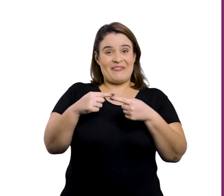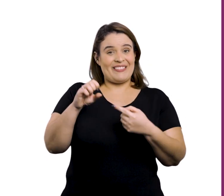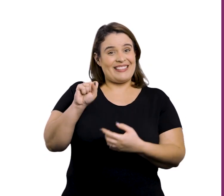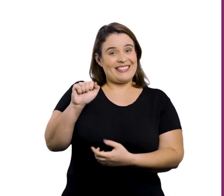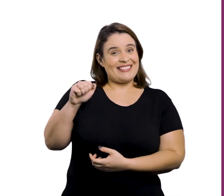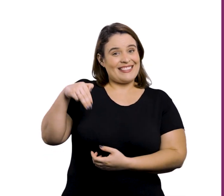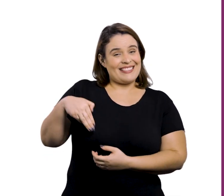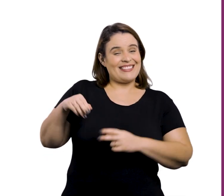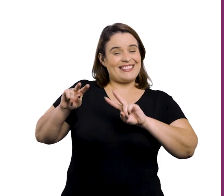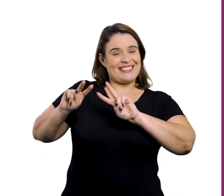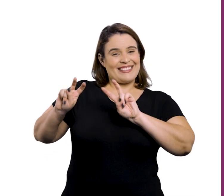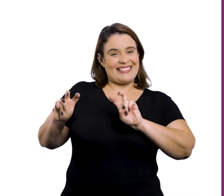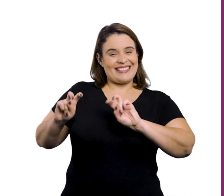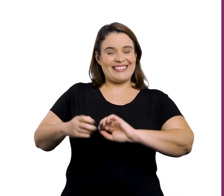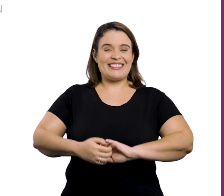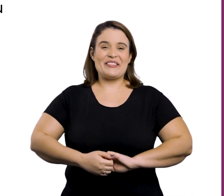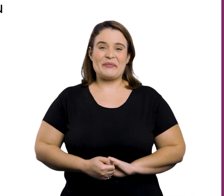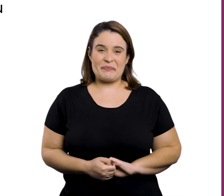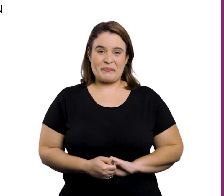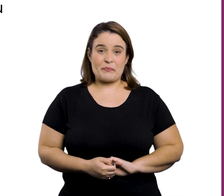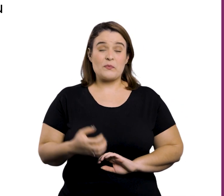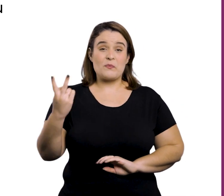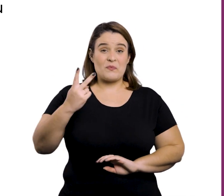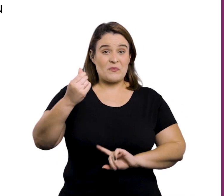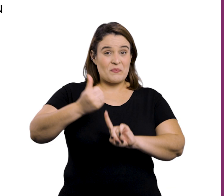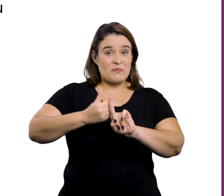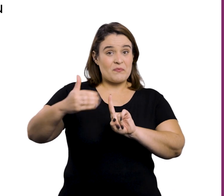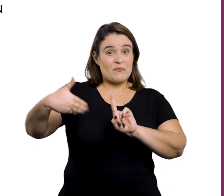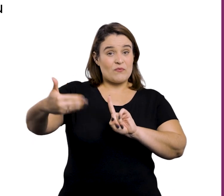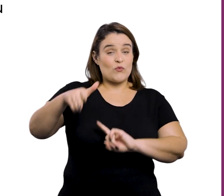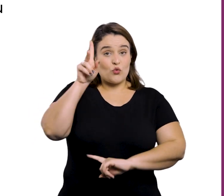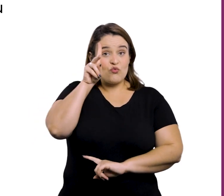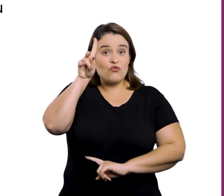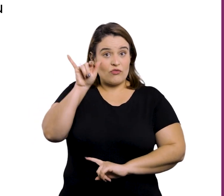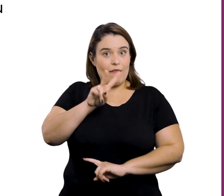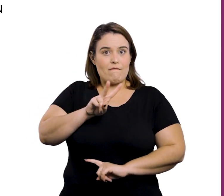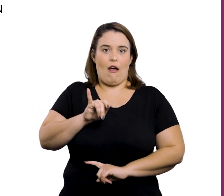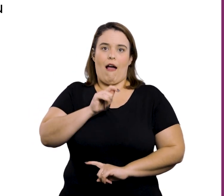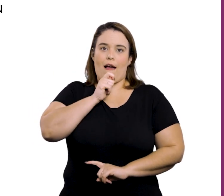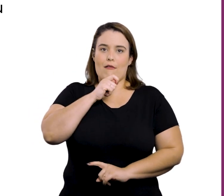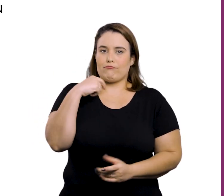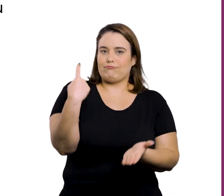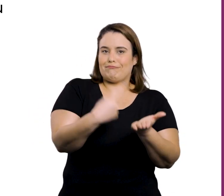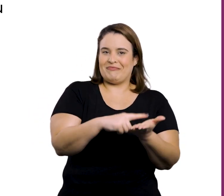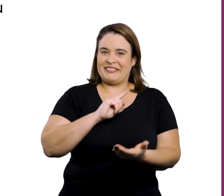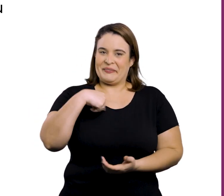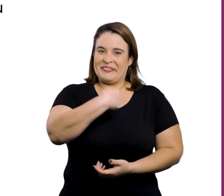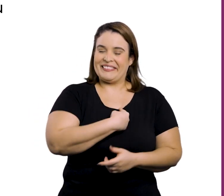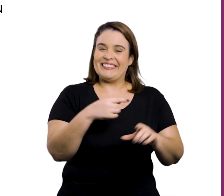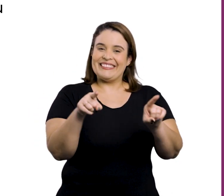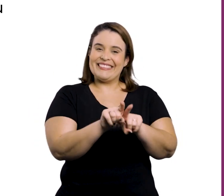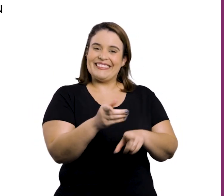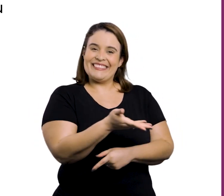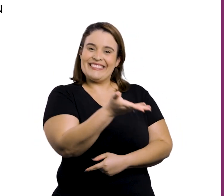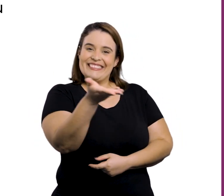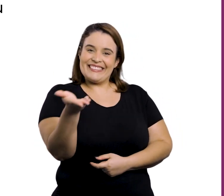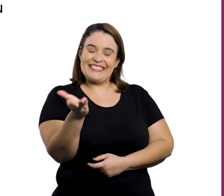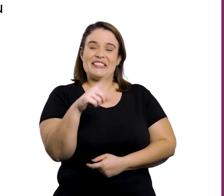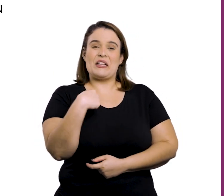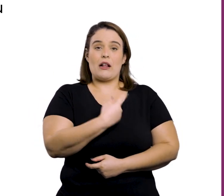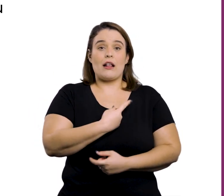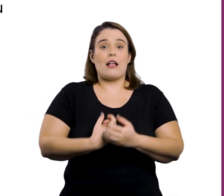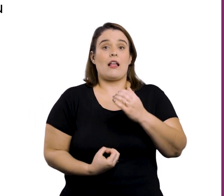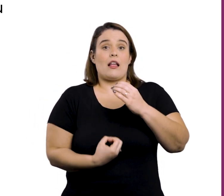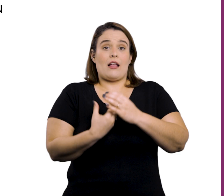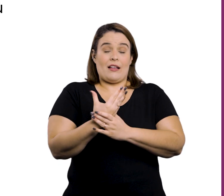estão ligados aos temas da SAM. No segundo semestre, em datas a serem confirmadas por nós e por vocês, é a vez